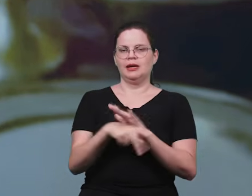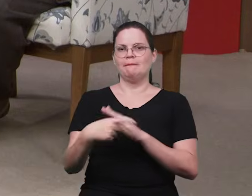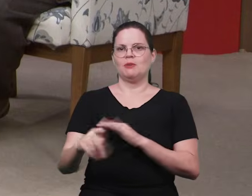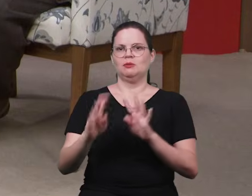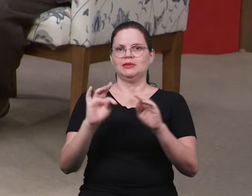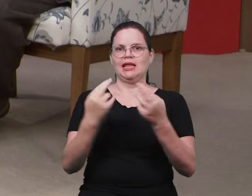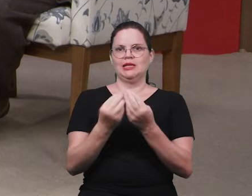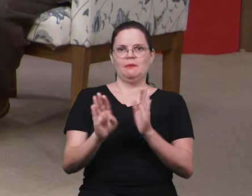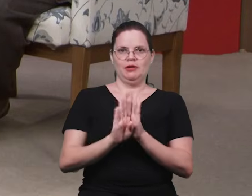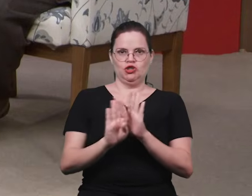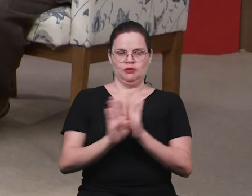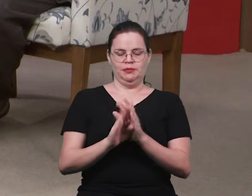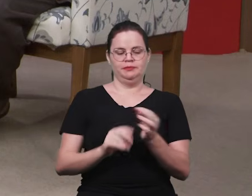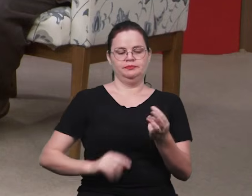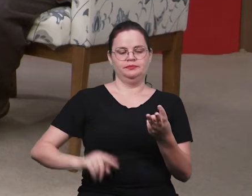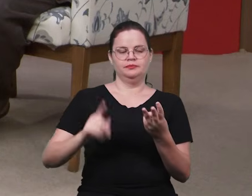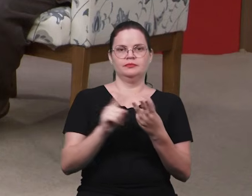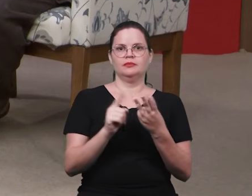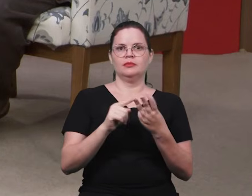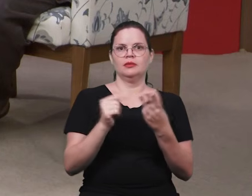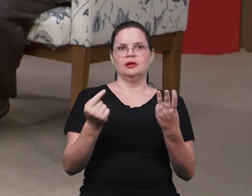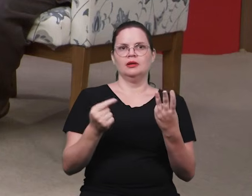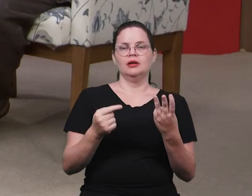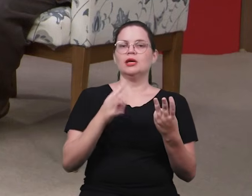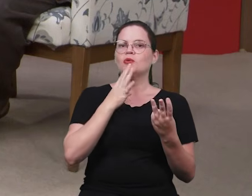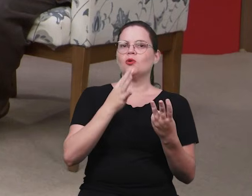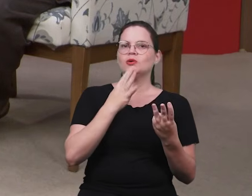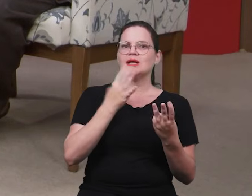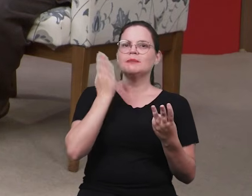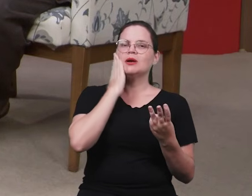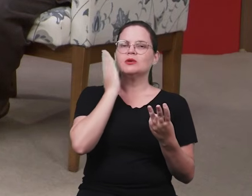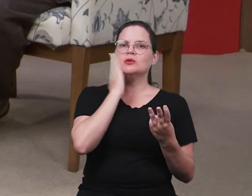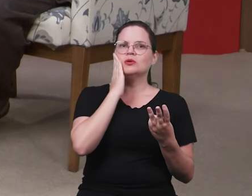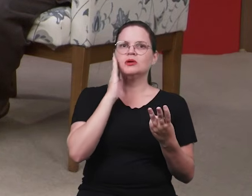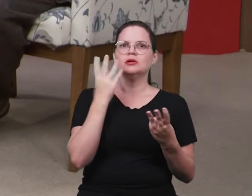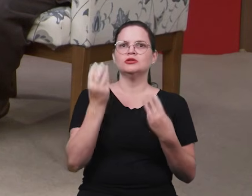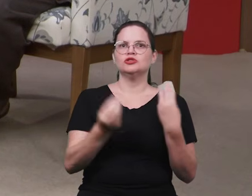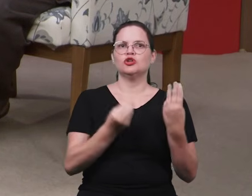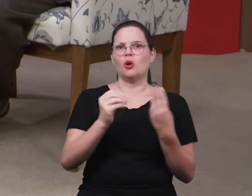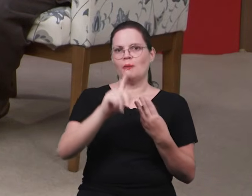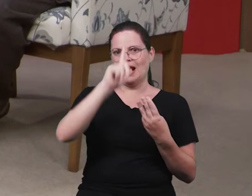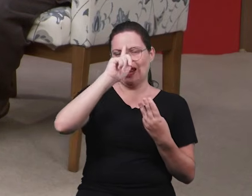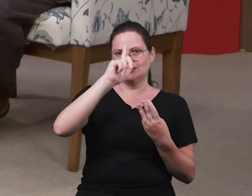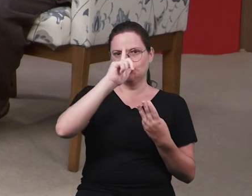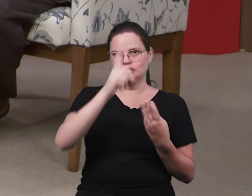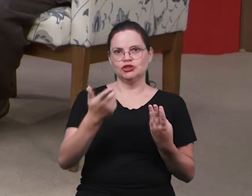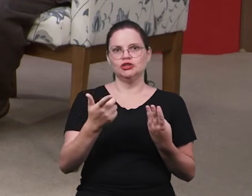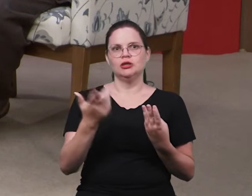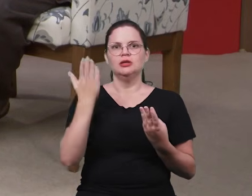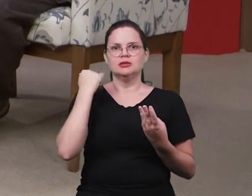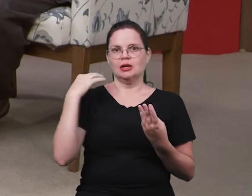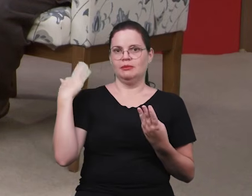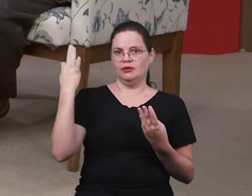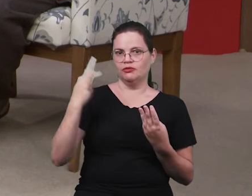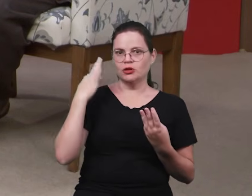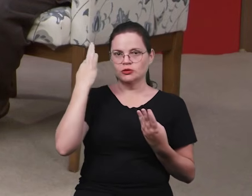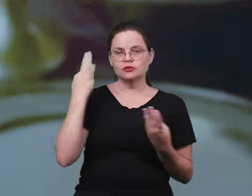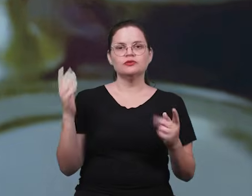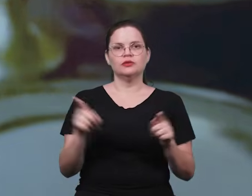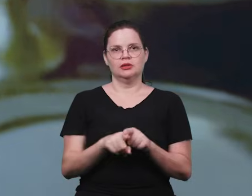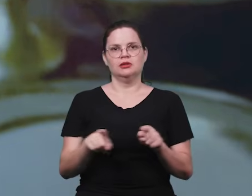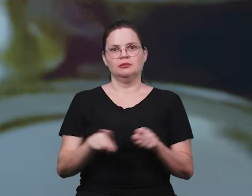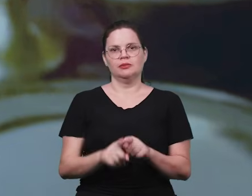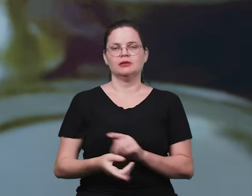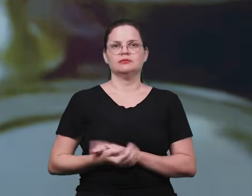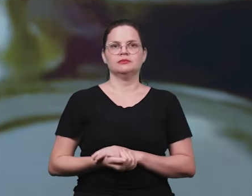Benjamita. E falava, conhecia a cultura grega dos filósofos, além do latim do